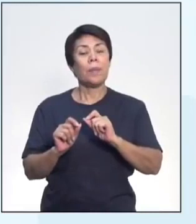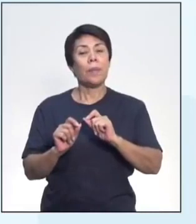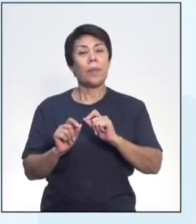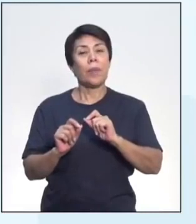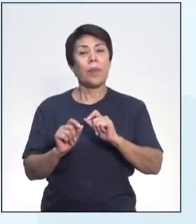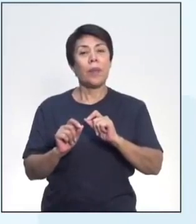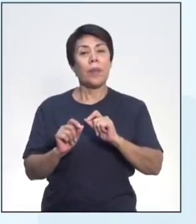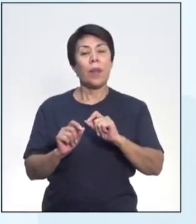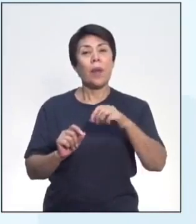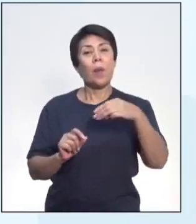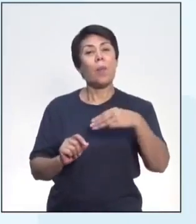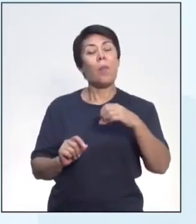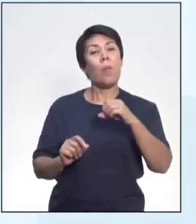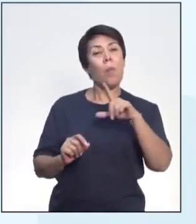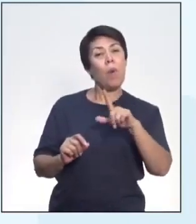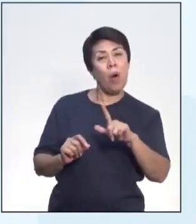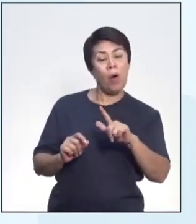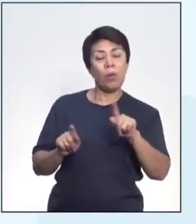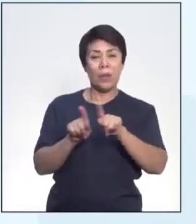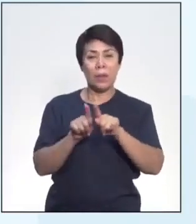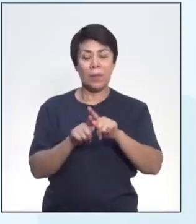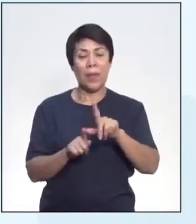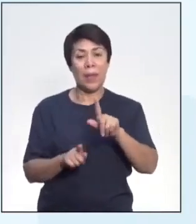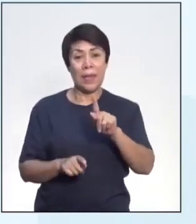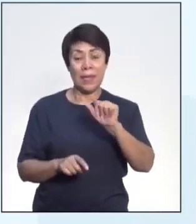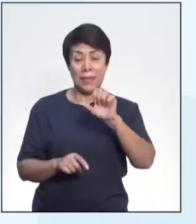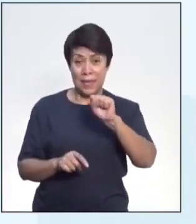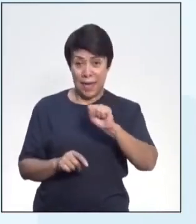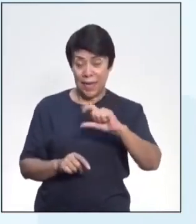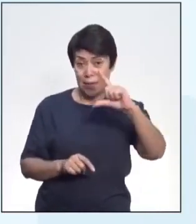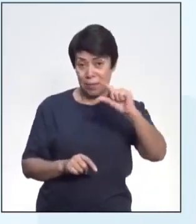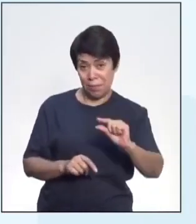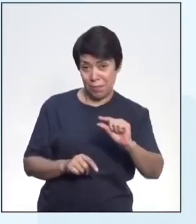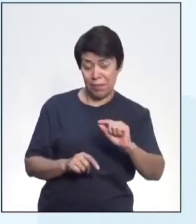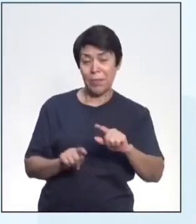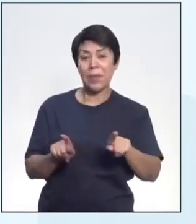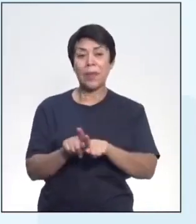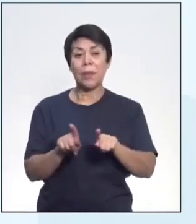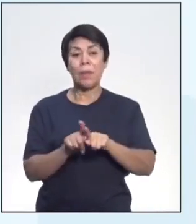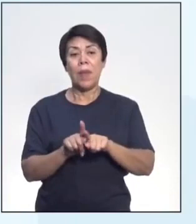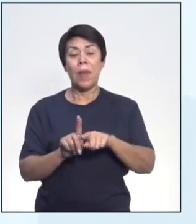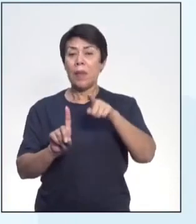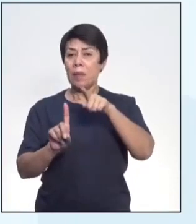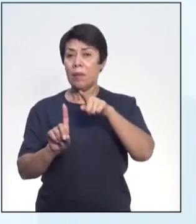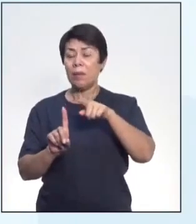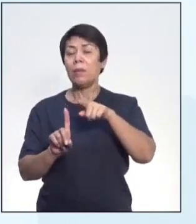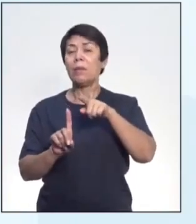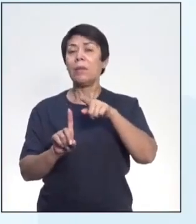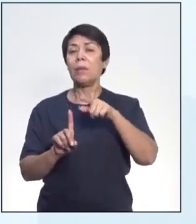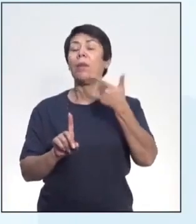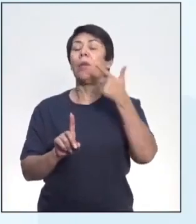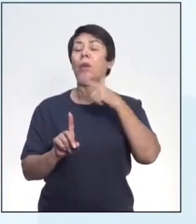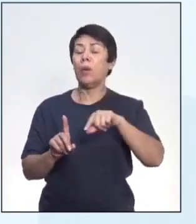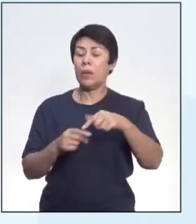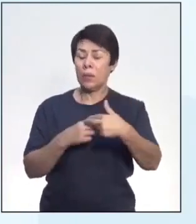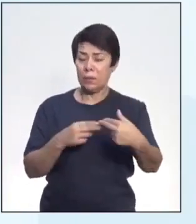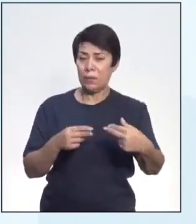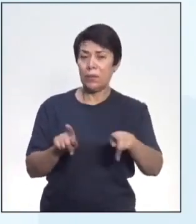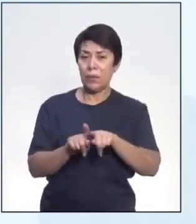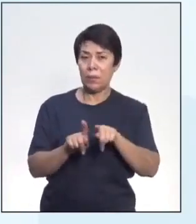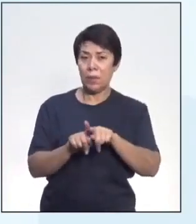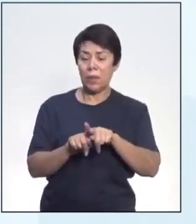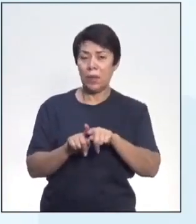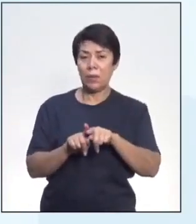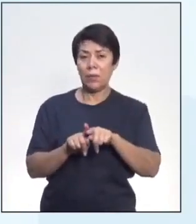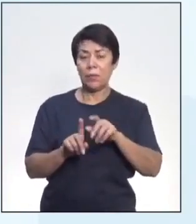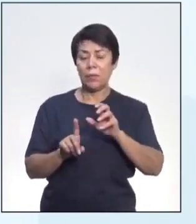número de mols de gás na reação. E também nós temos a temperatura, que é um outro fator